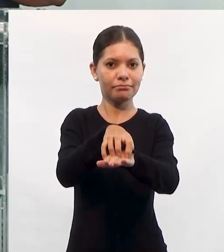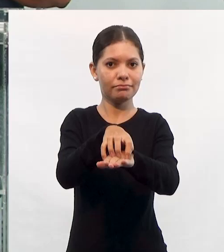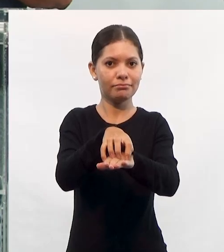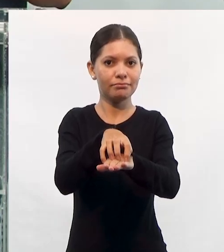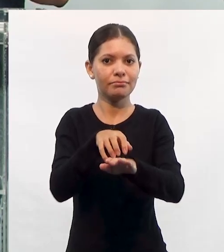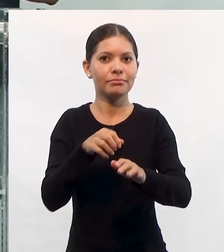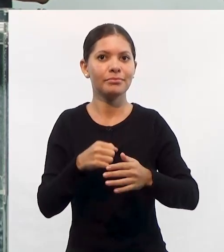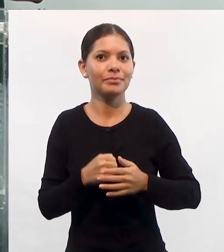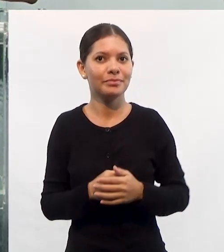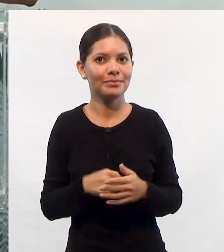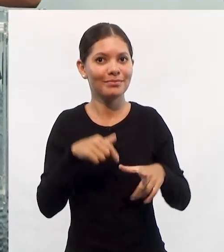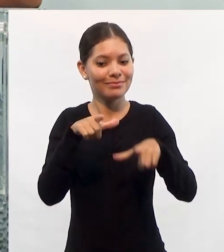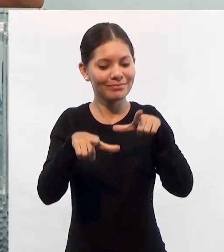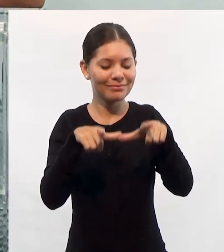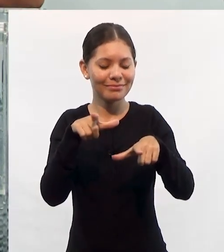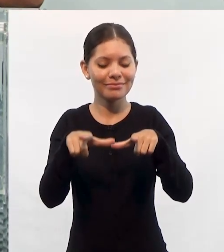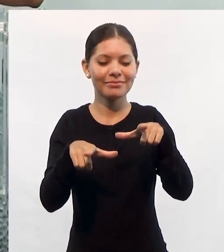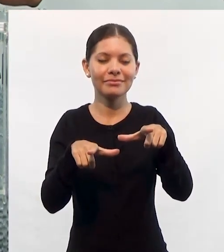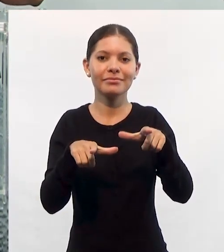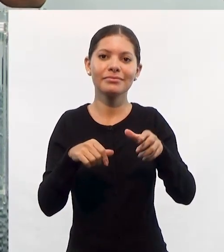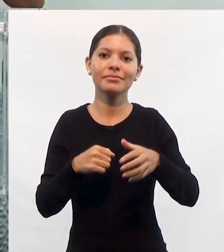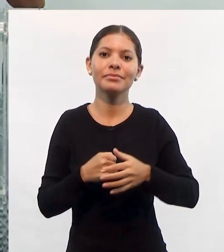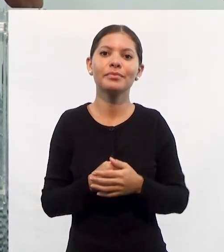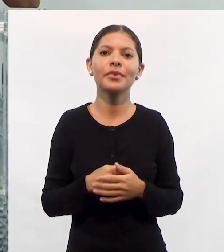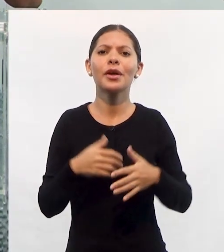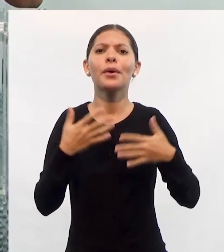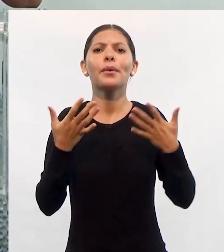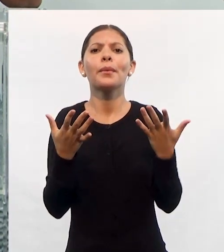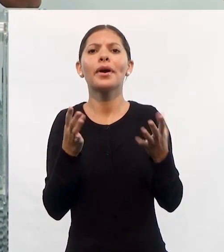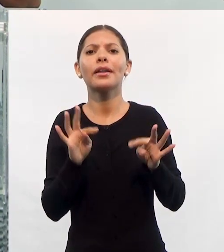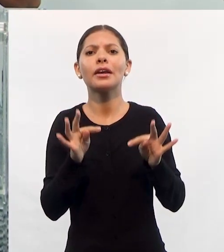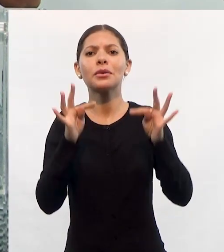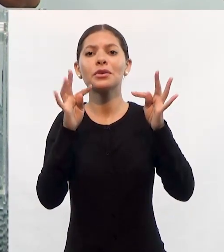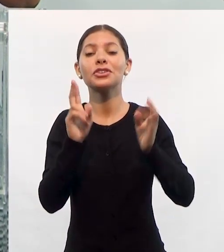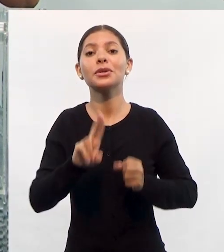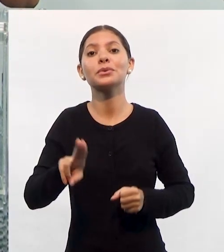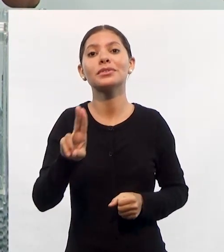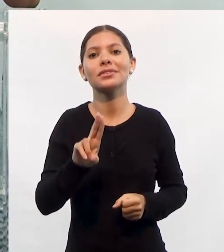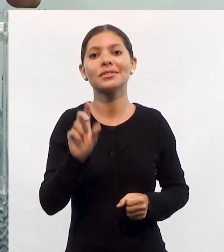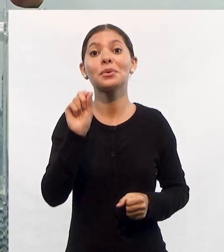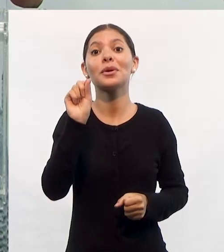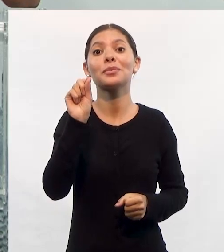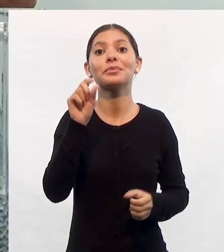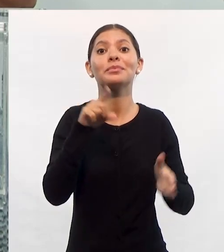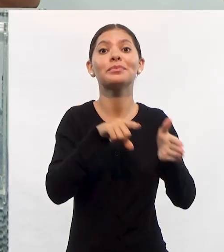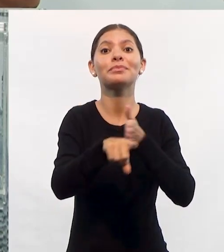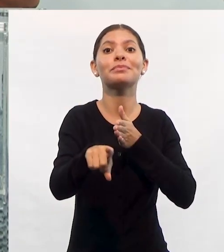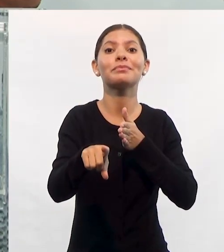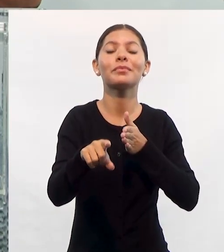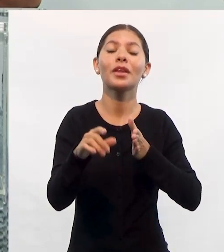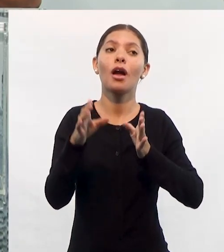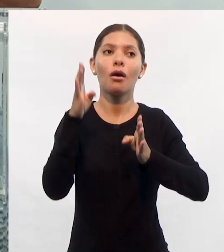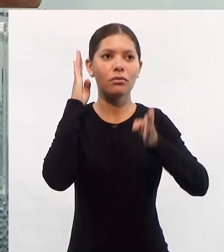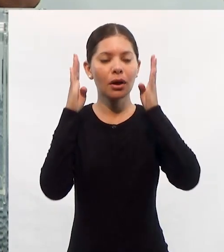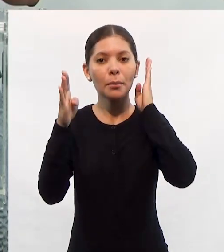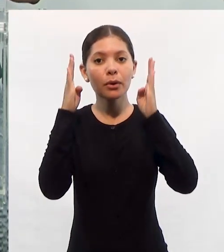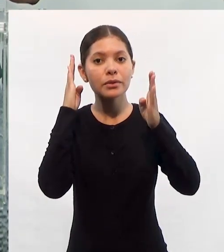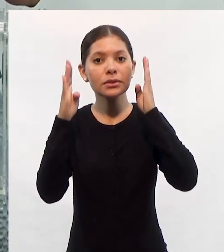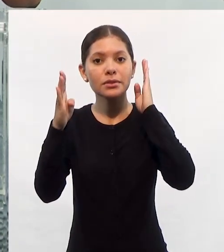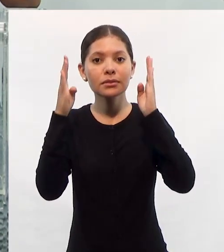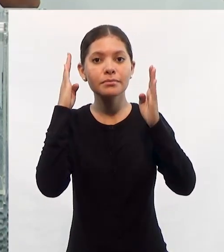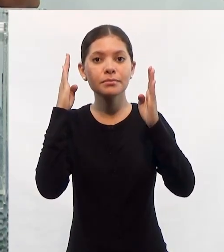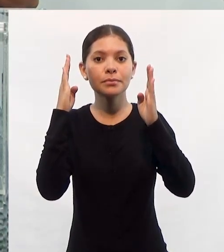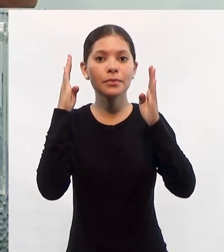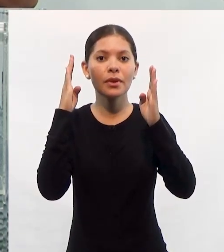transporte, serviço que ela realiza. Quais tecnologias que ela utiliza? Os caminhões. Se os